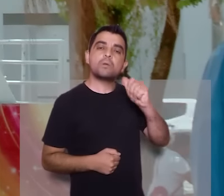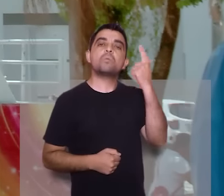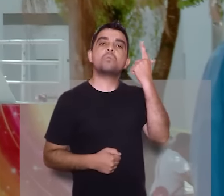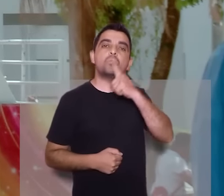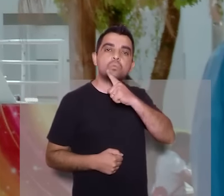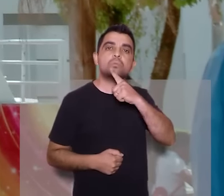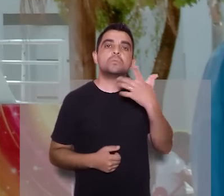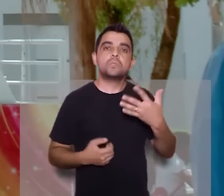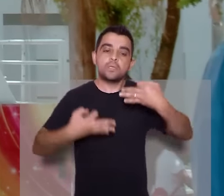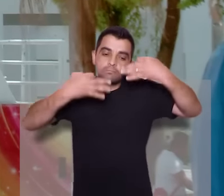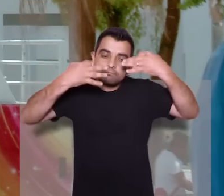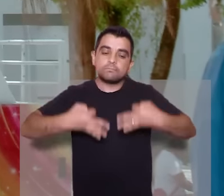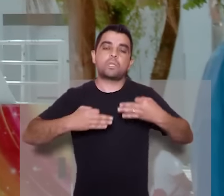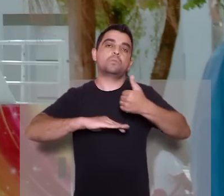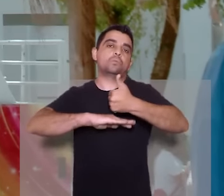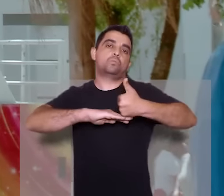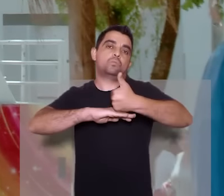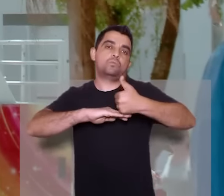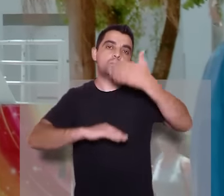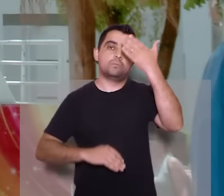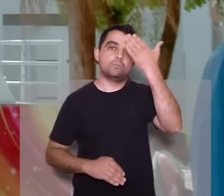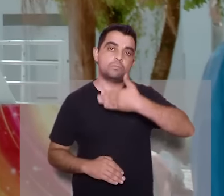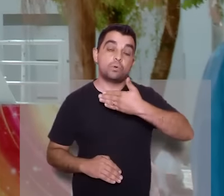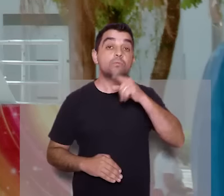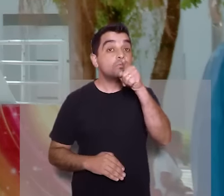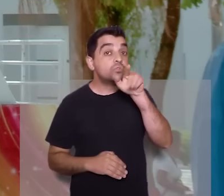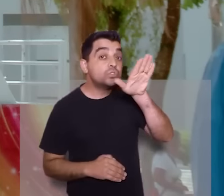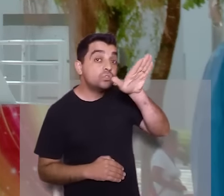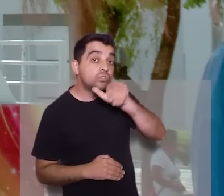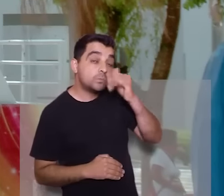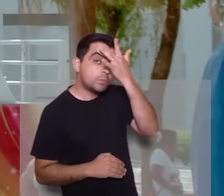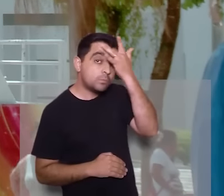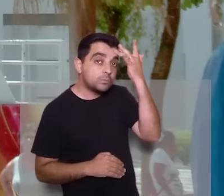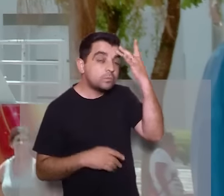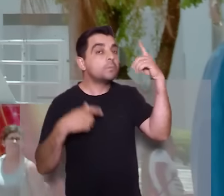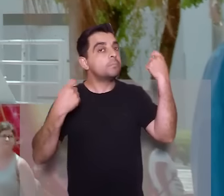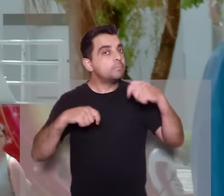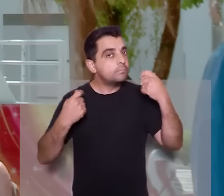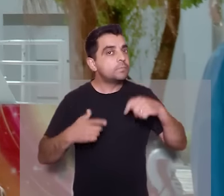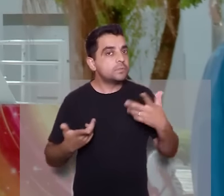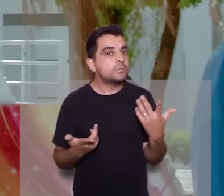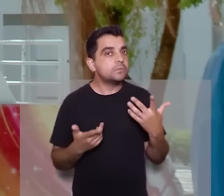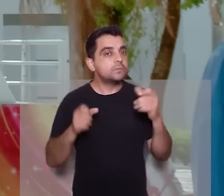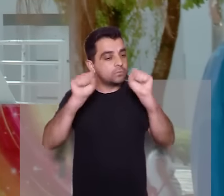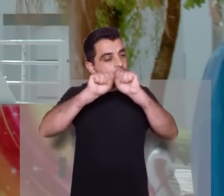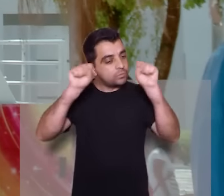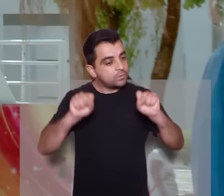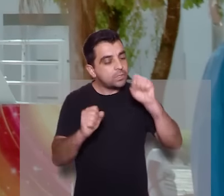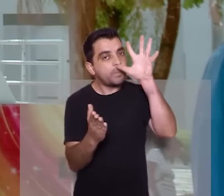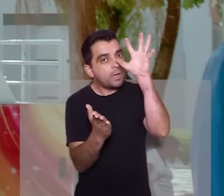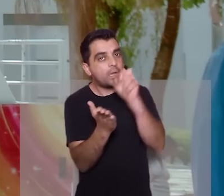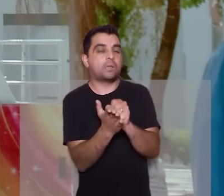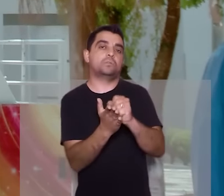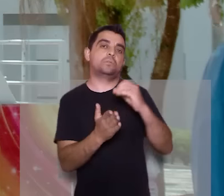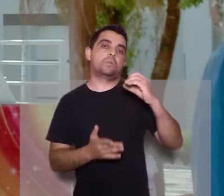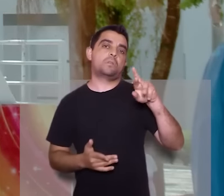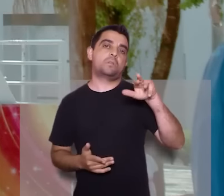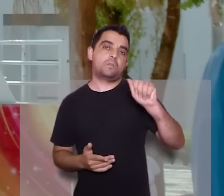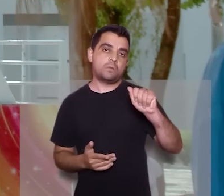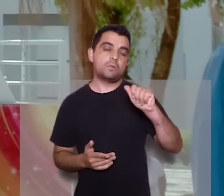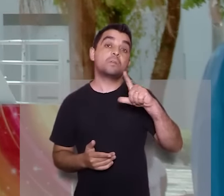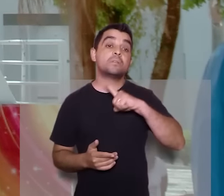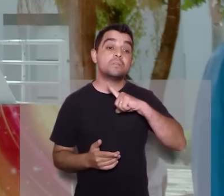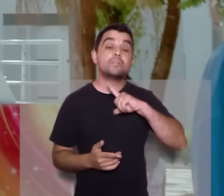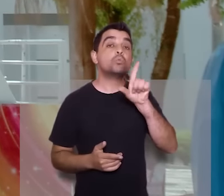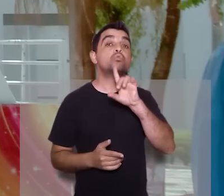o CREA garante que não aconteça o exercício ilegal da profissão. Então você que contratou um profissional do sistema, saiba que você não contratou apenas